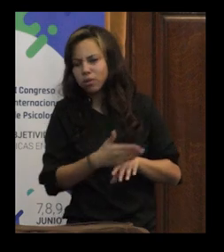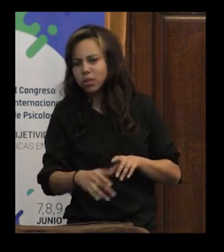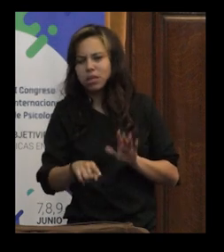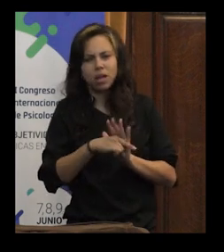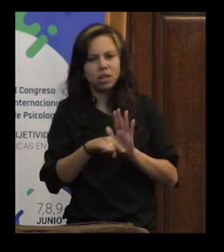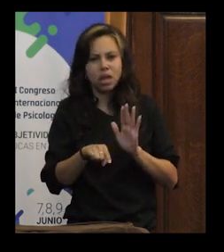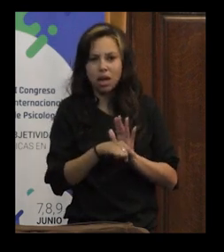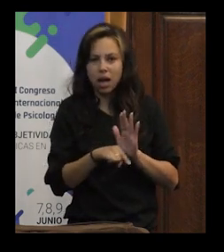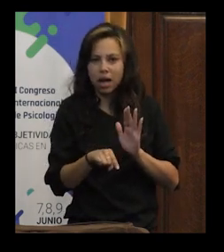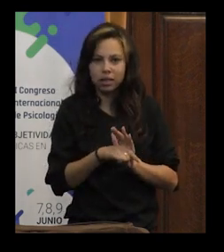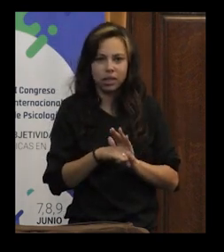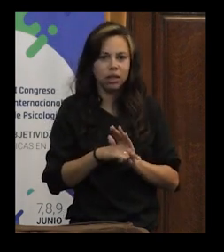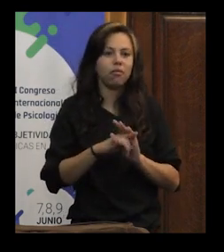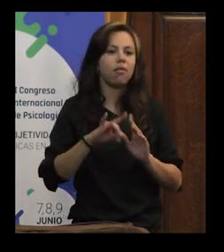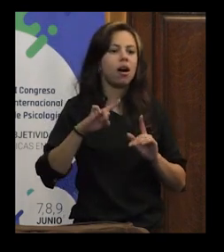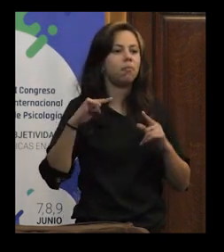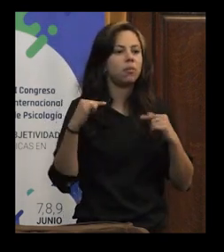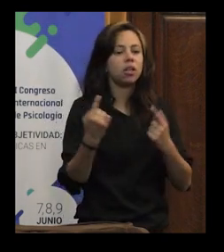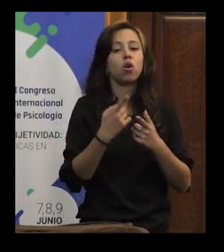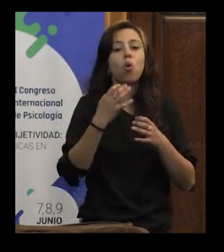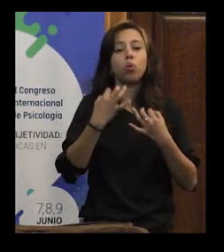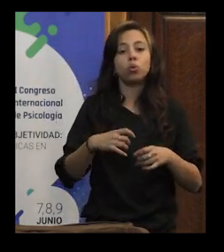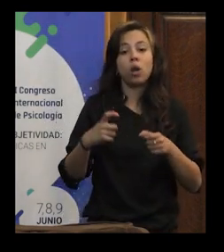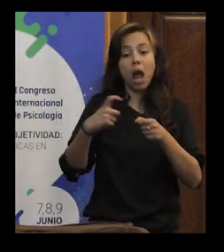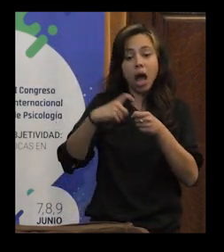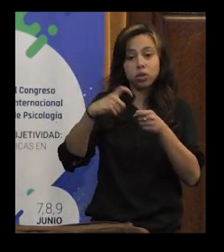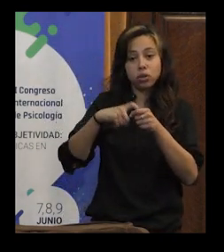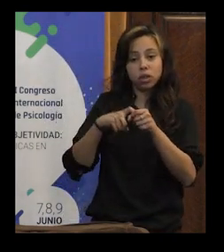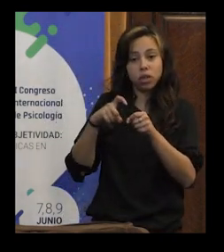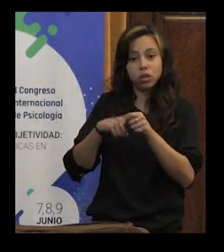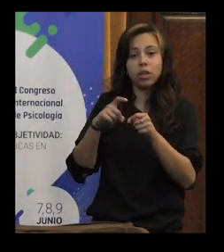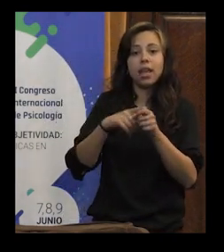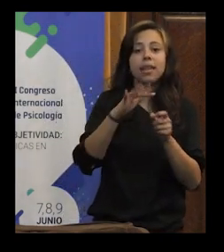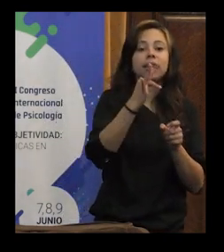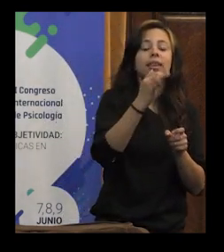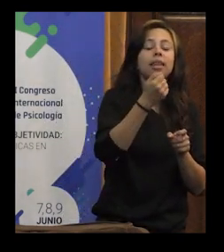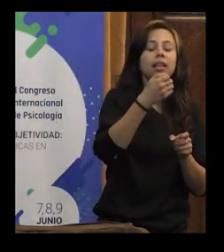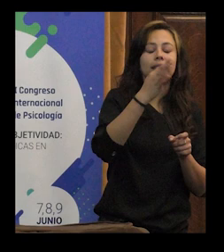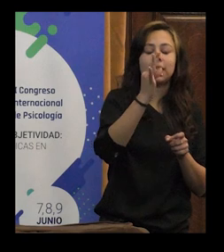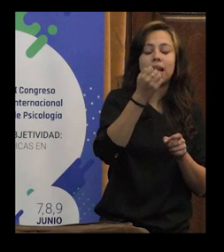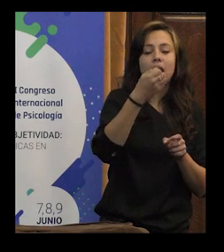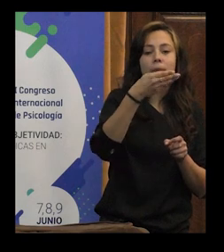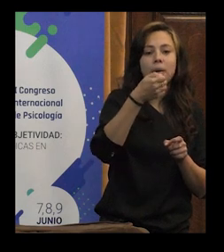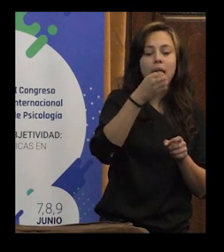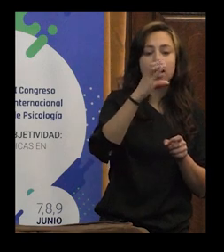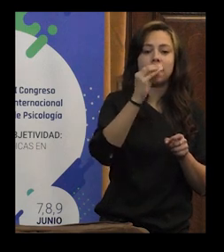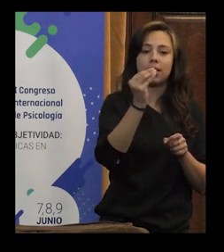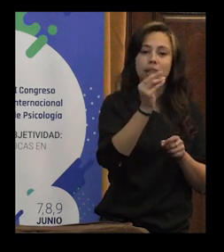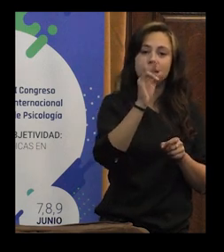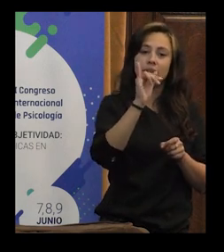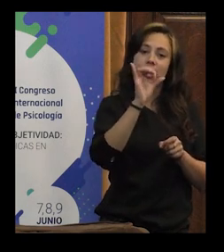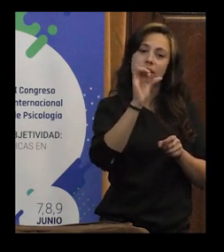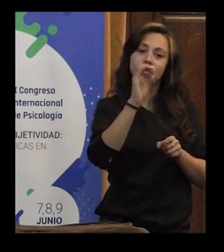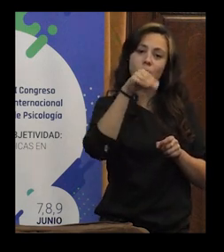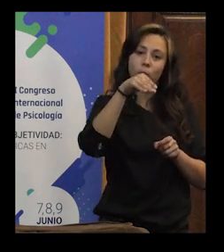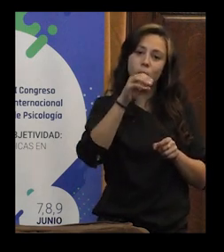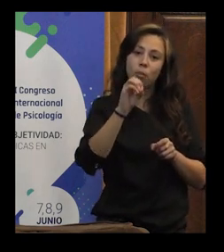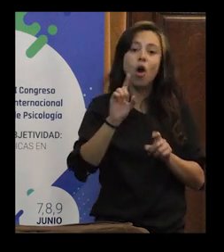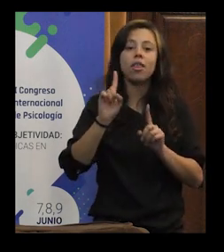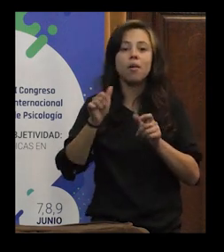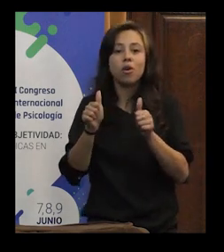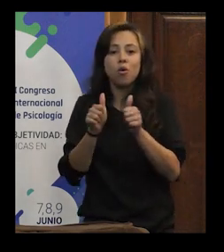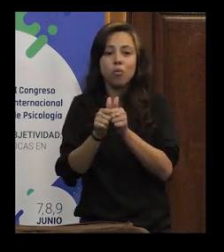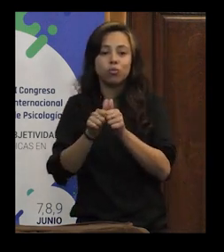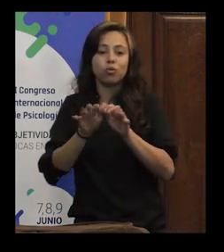a associação entre el tabaquismo e el cáncer de pulmão. Em 1976, por